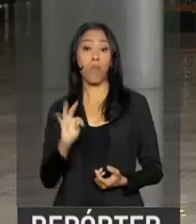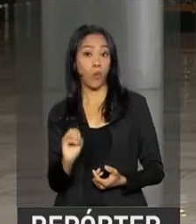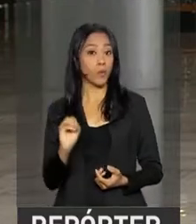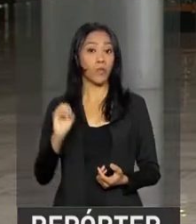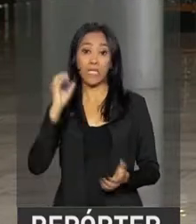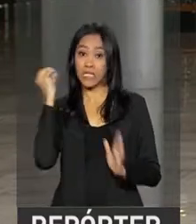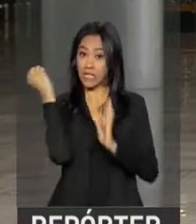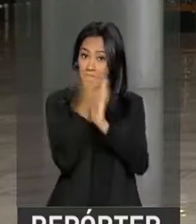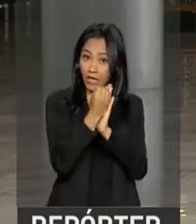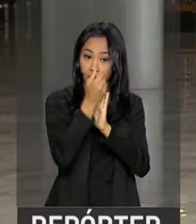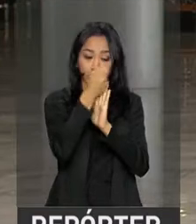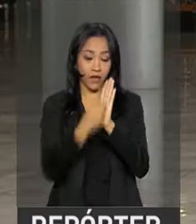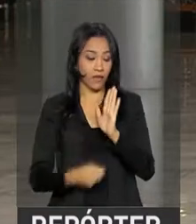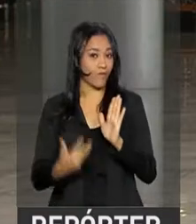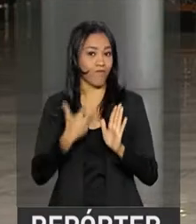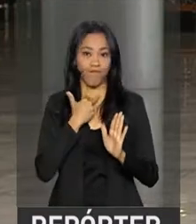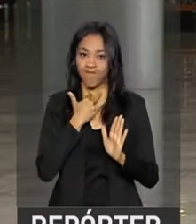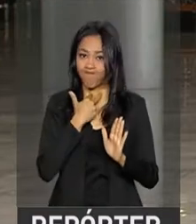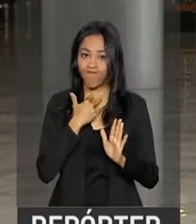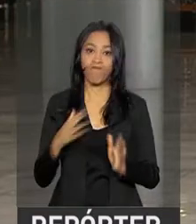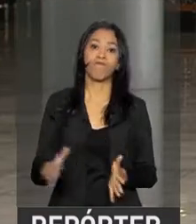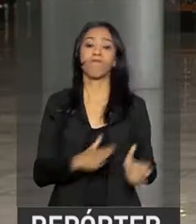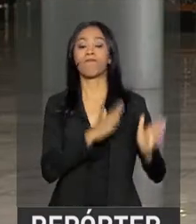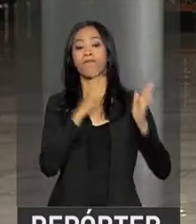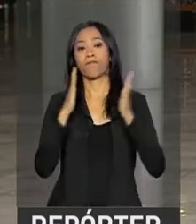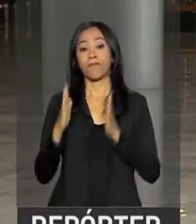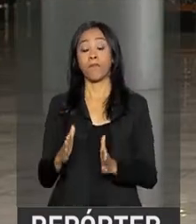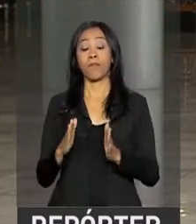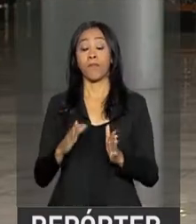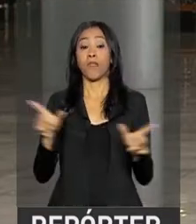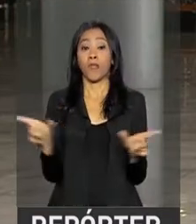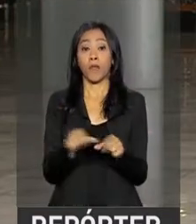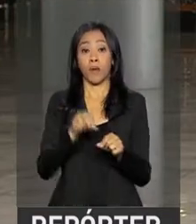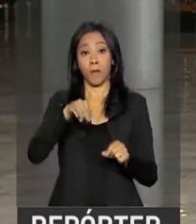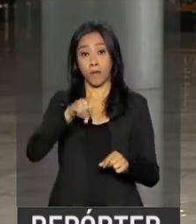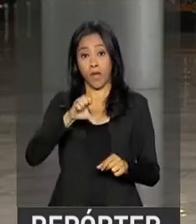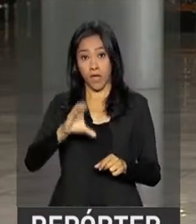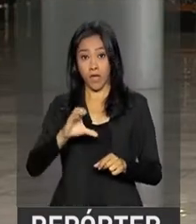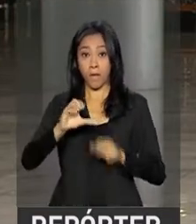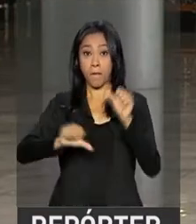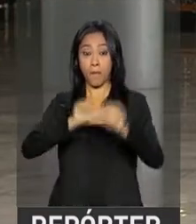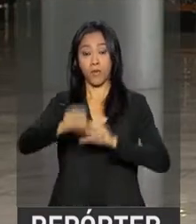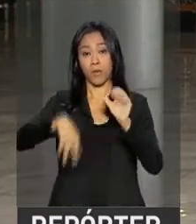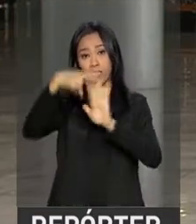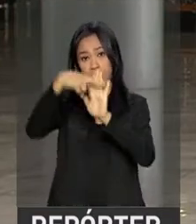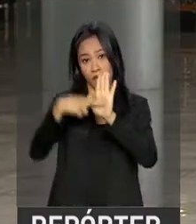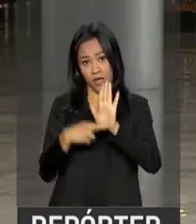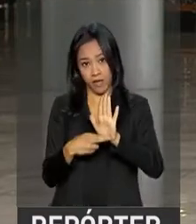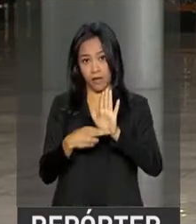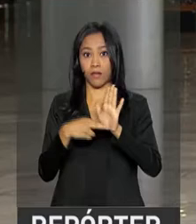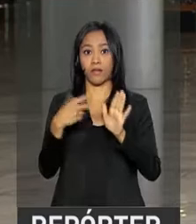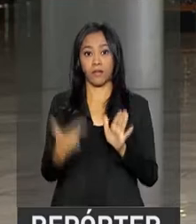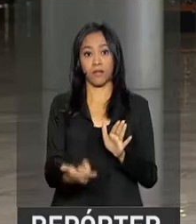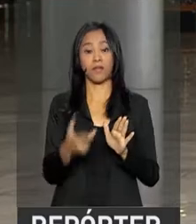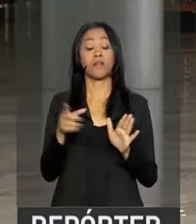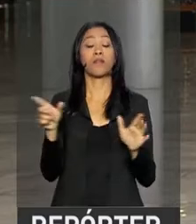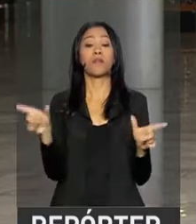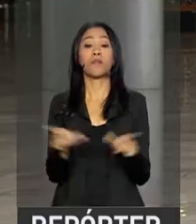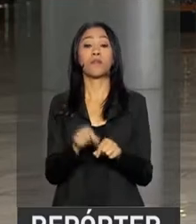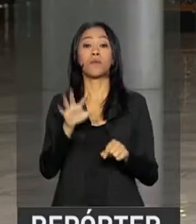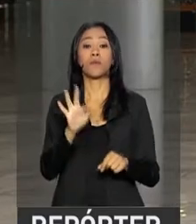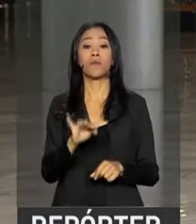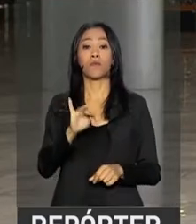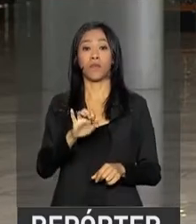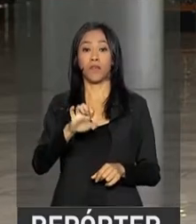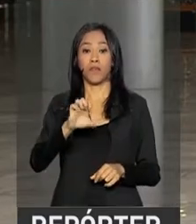redação o mec mudou a a mudou as regras para o fies deste ano era uma das principais é novidade é a